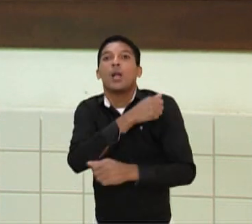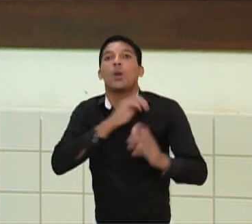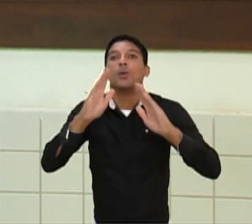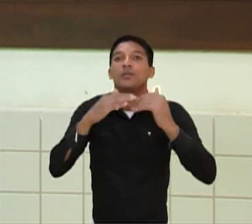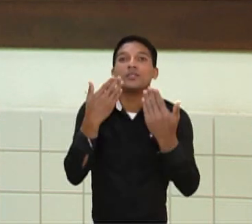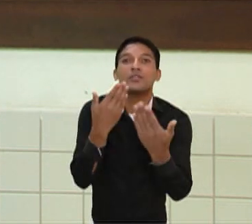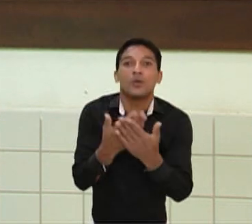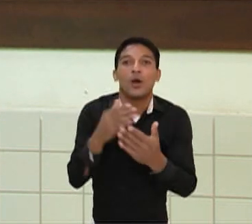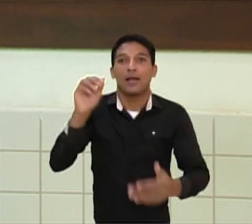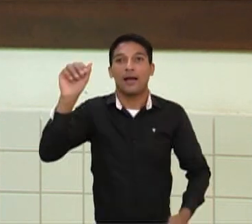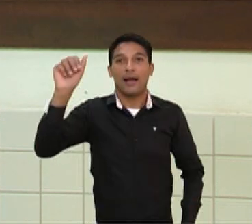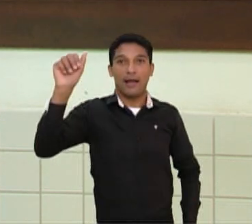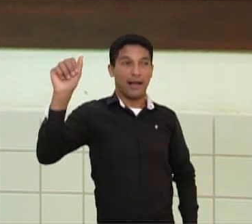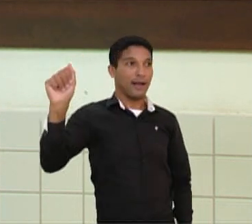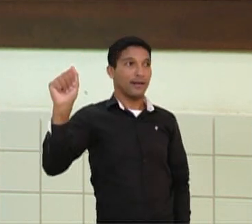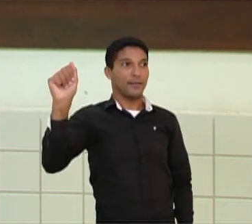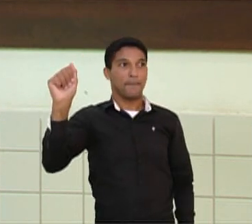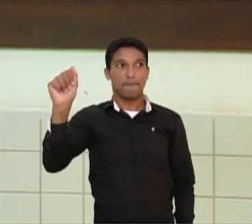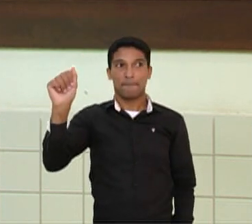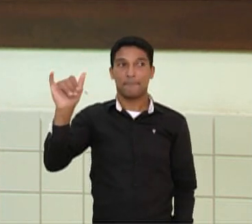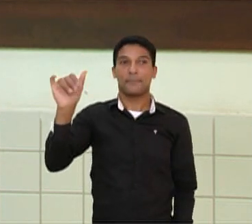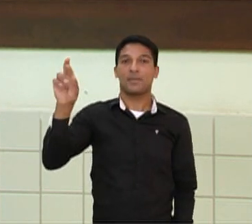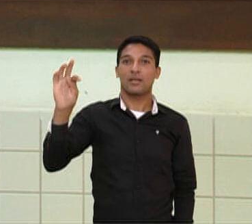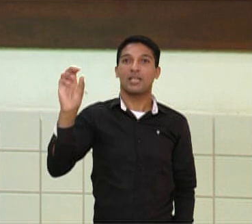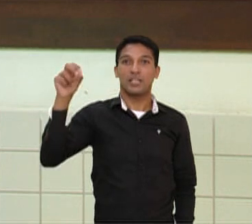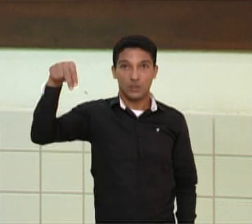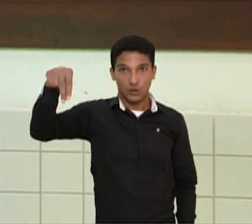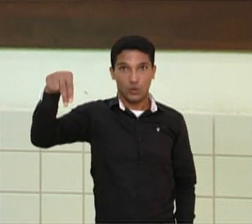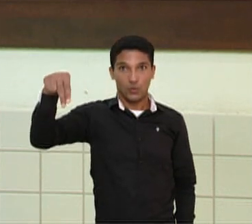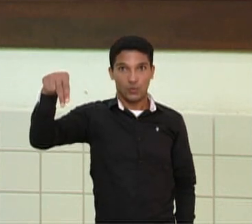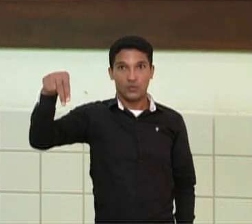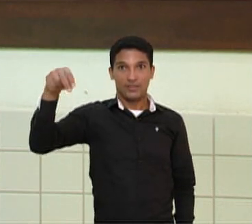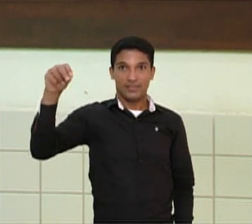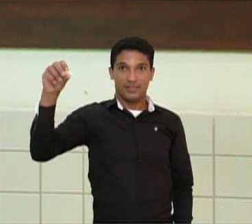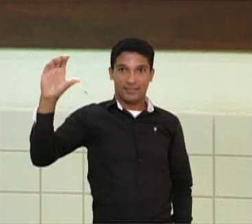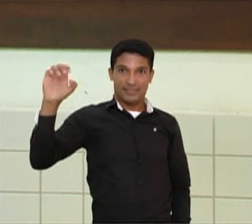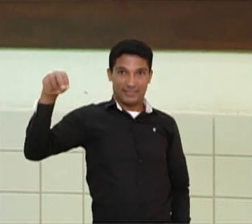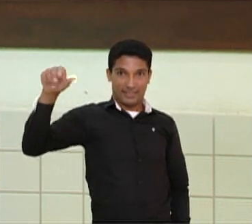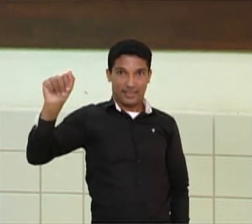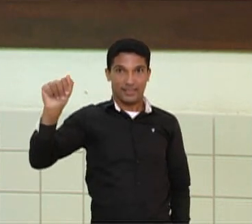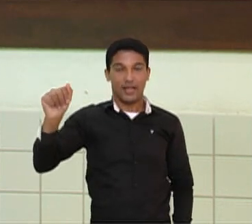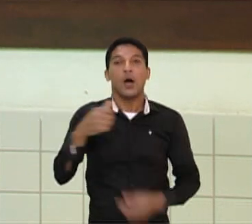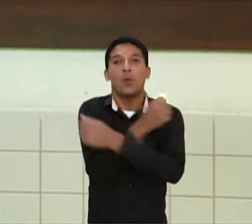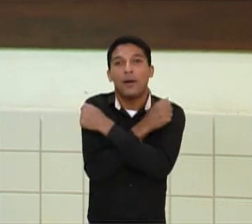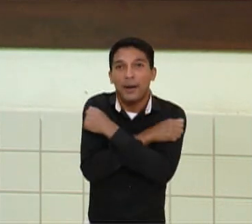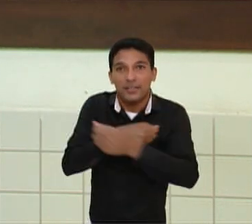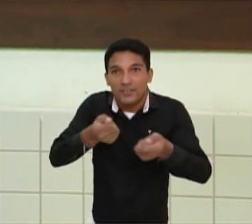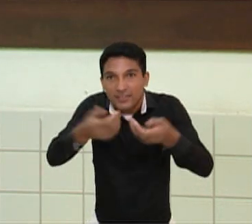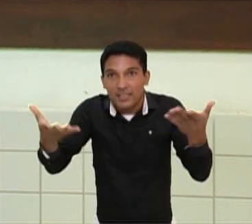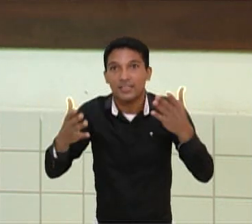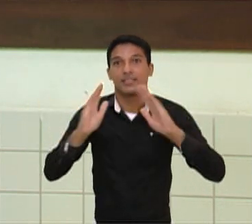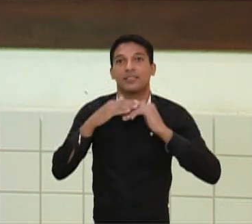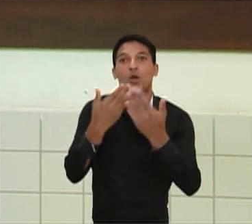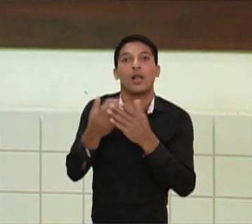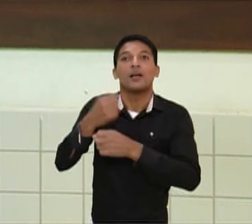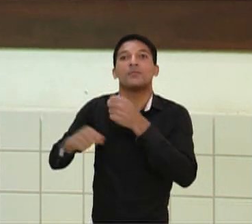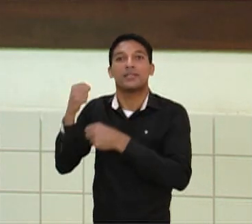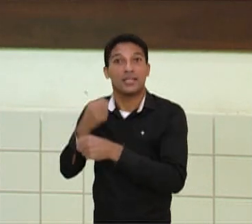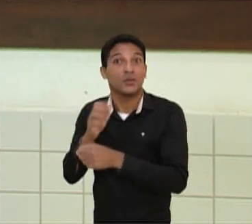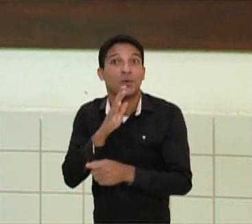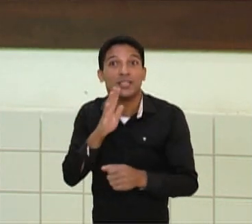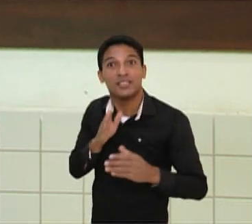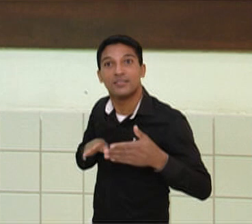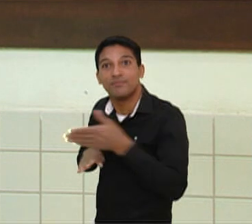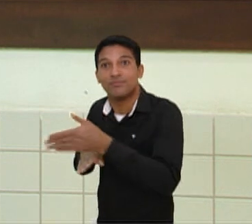Foz do Iguaçu, essa cidade linda que eu tive a oportunidade de conhecer no ano passado. E um abração para vocês. A gente existe, os professores aqui do